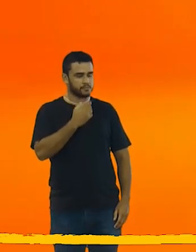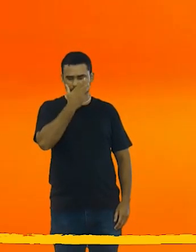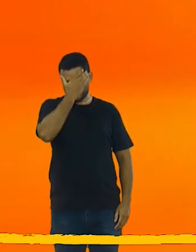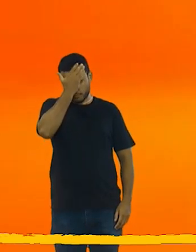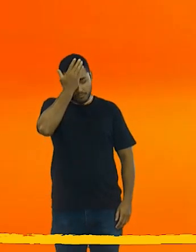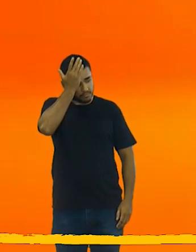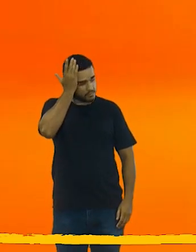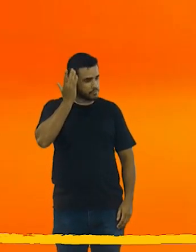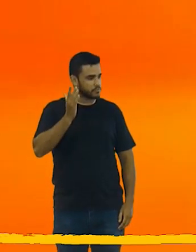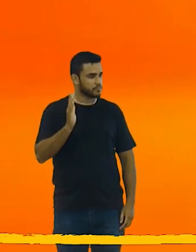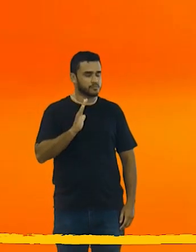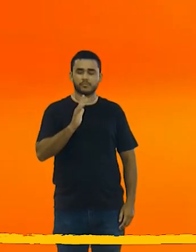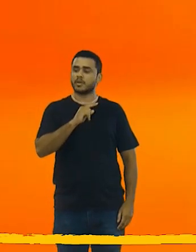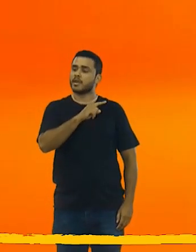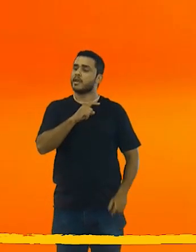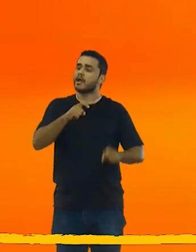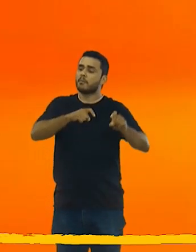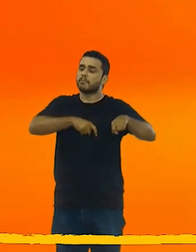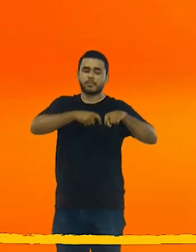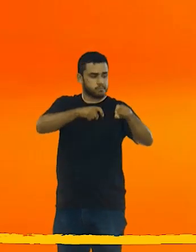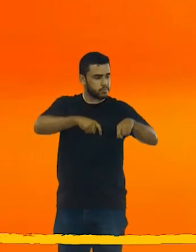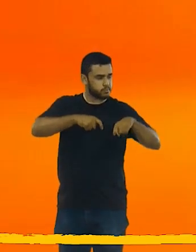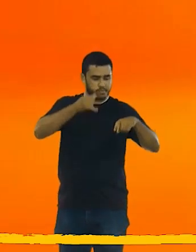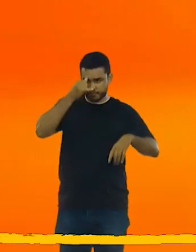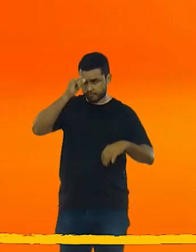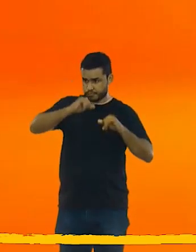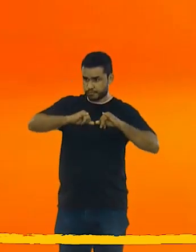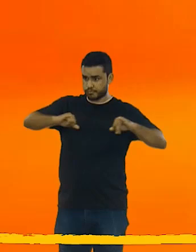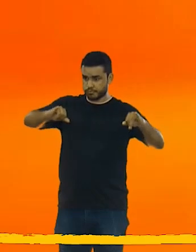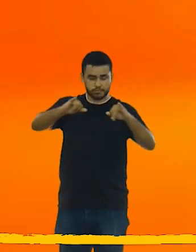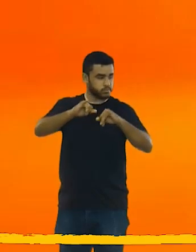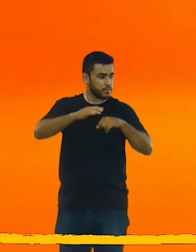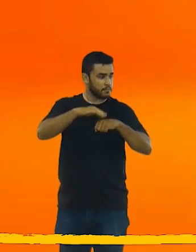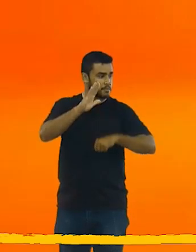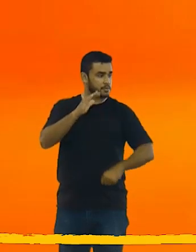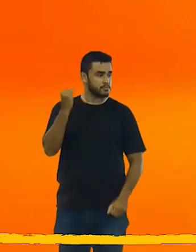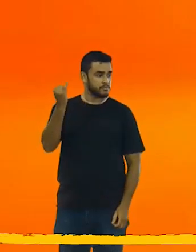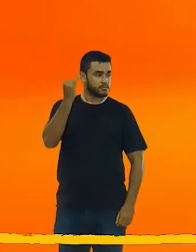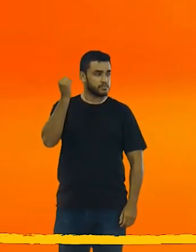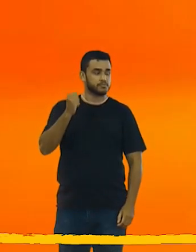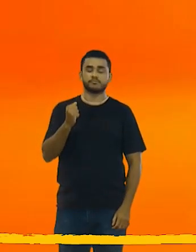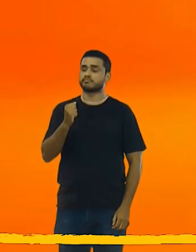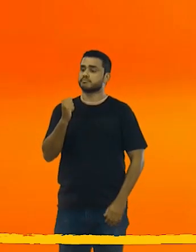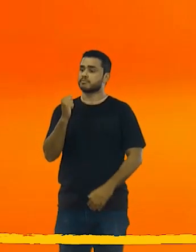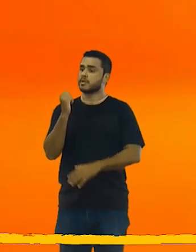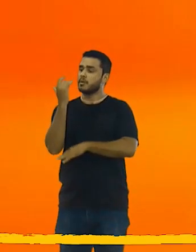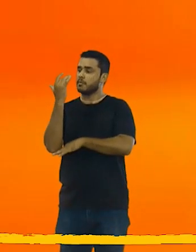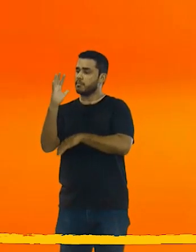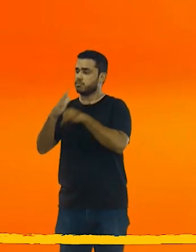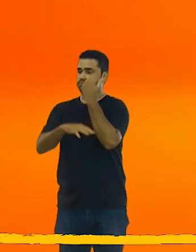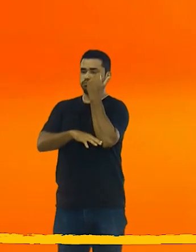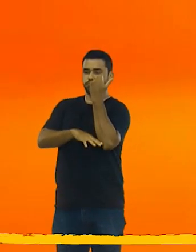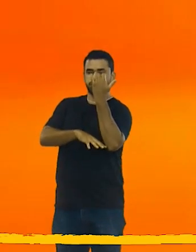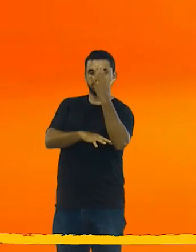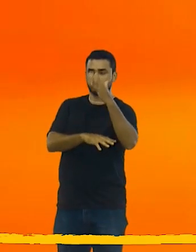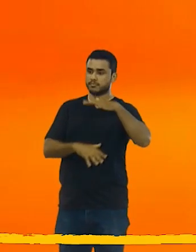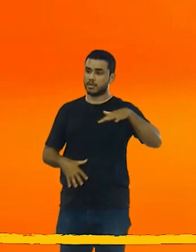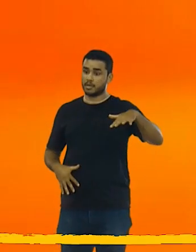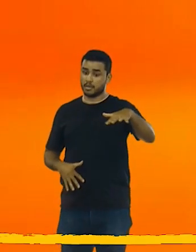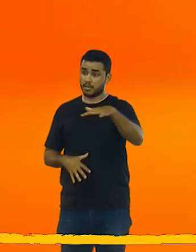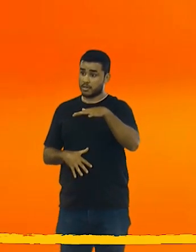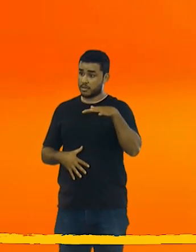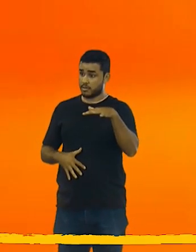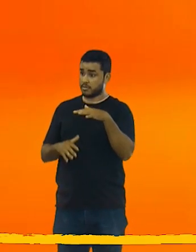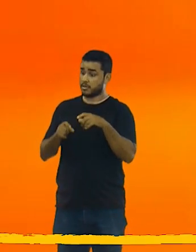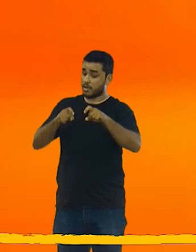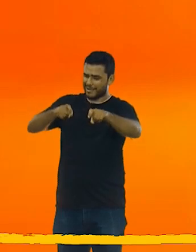A parte de agropecuária é a mais disparada e importante. Meio ambiente e agronegócio sempre vai estar na tua